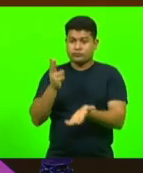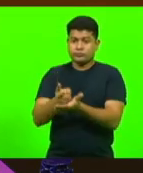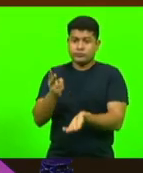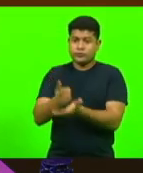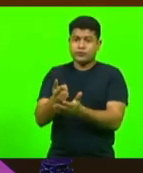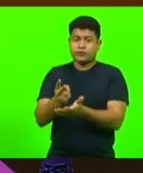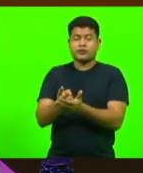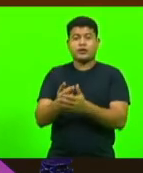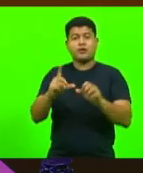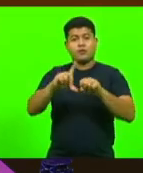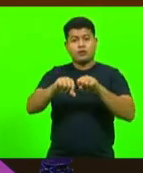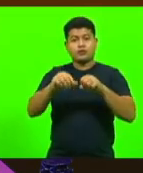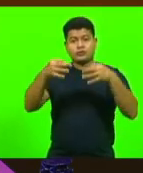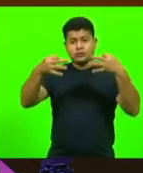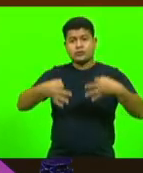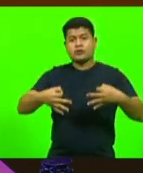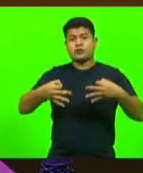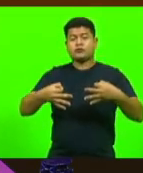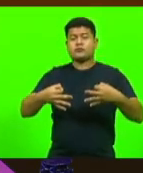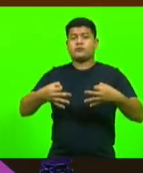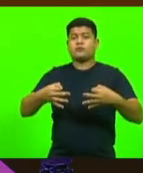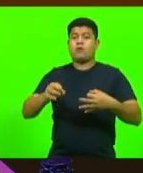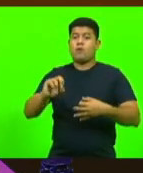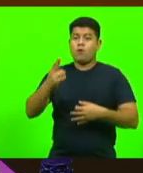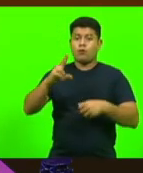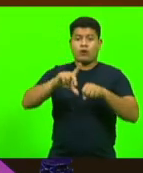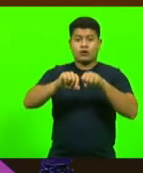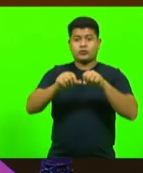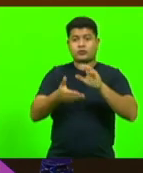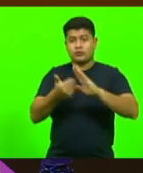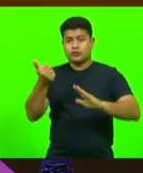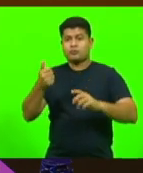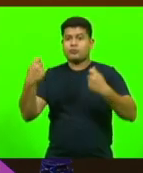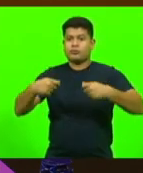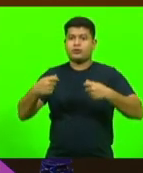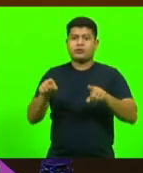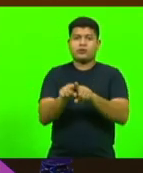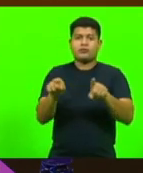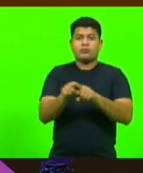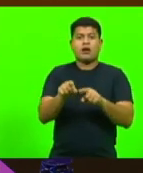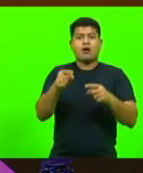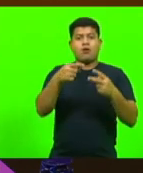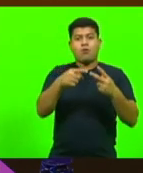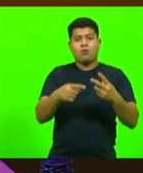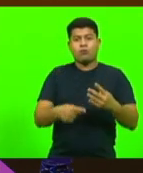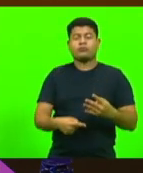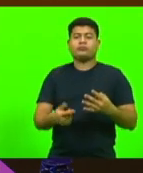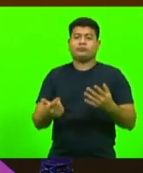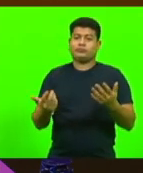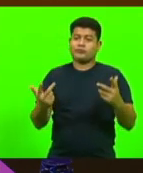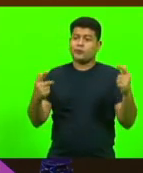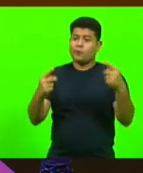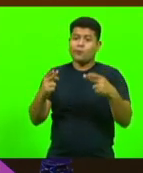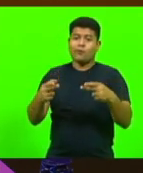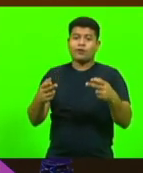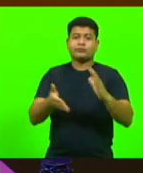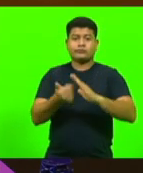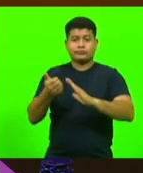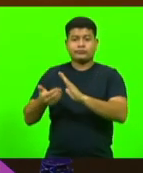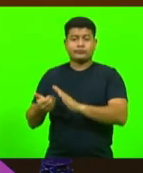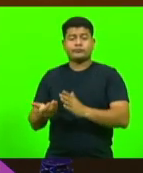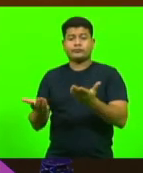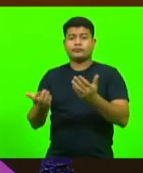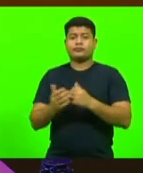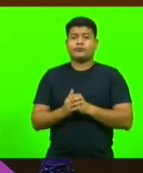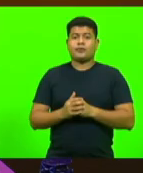ou você tira o princípio e os mecanismos né Oi e aí a materialização disso está Nesse